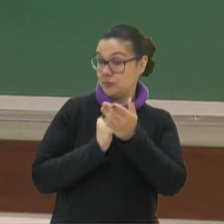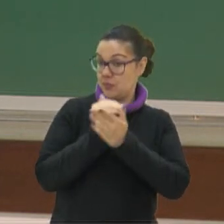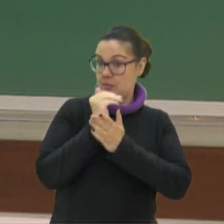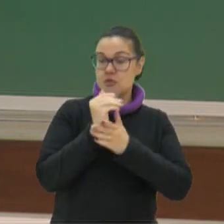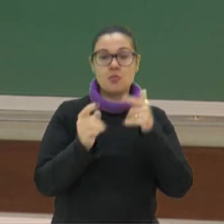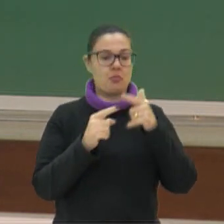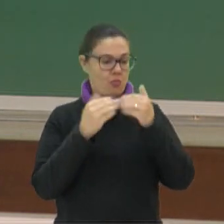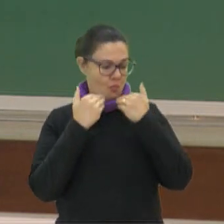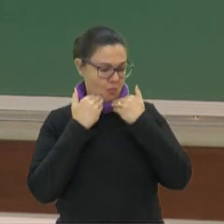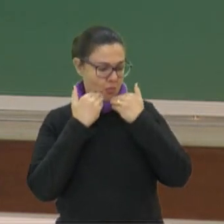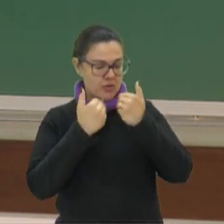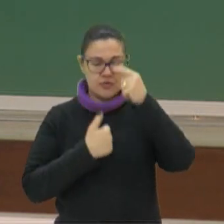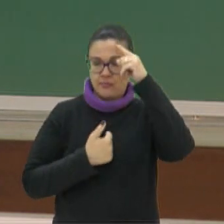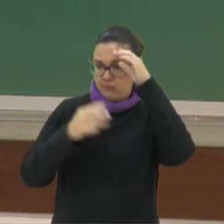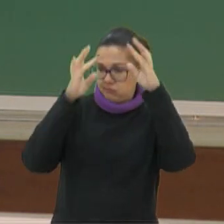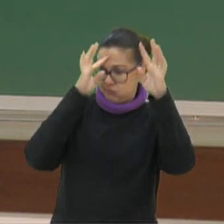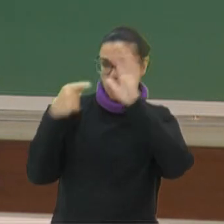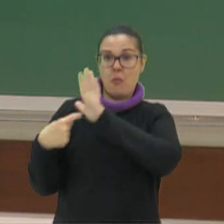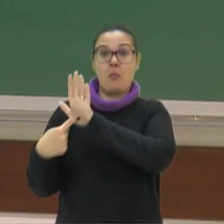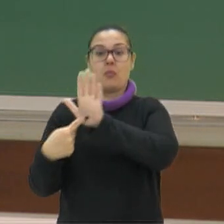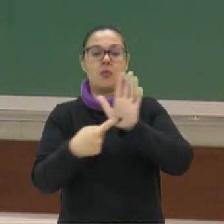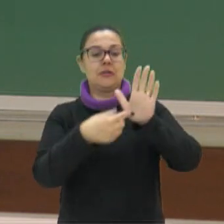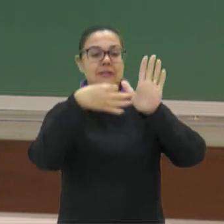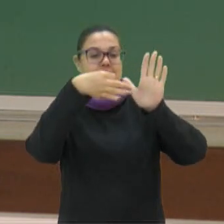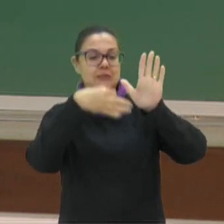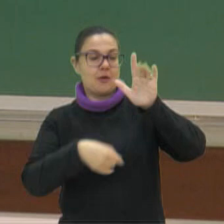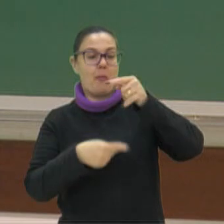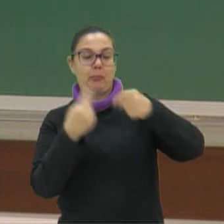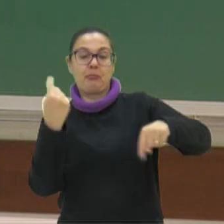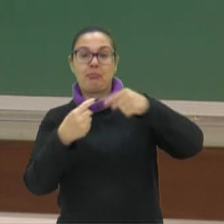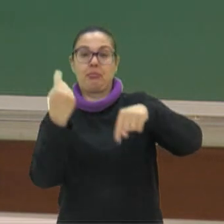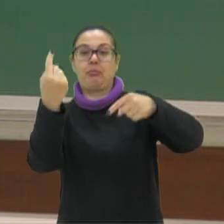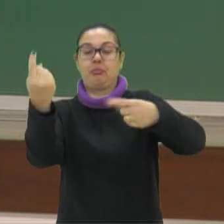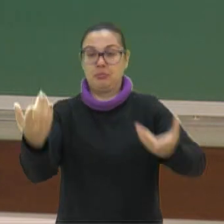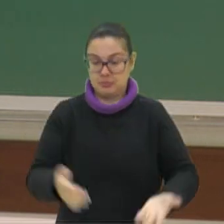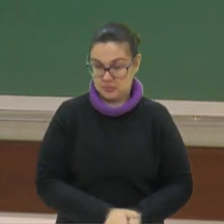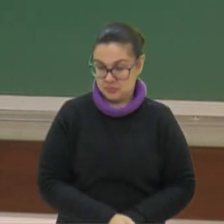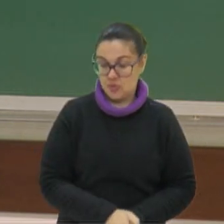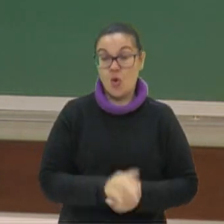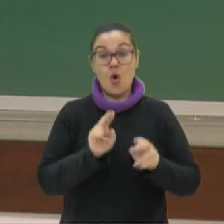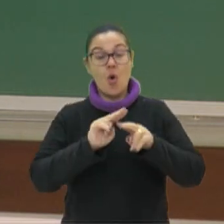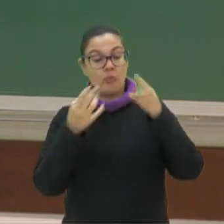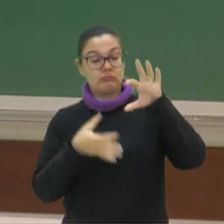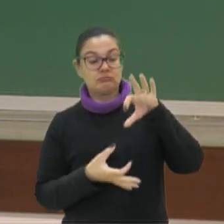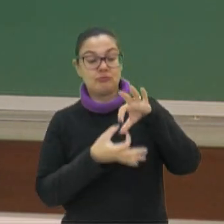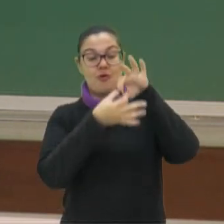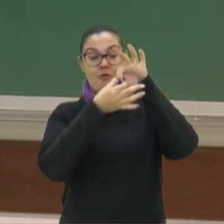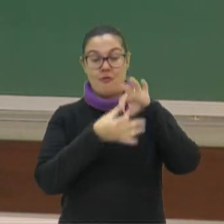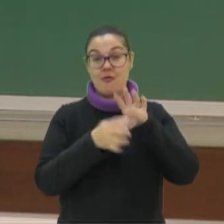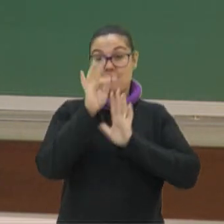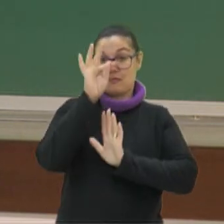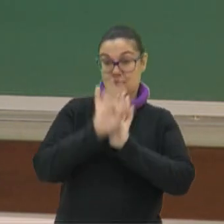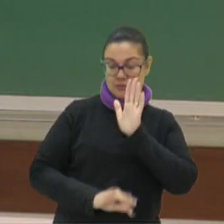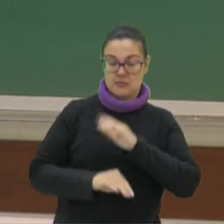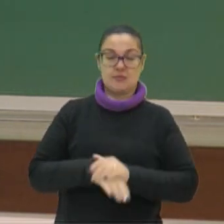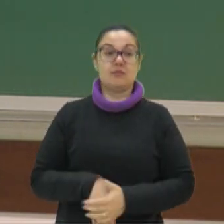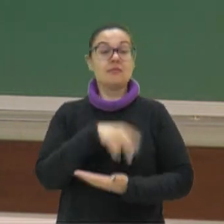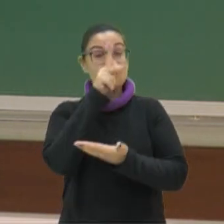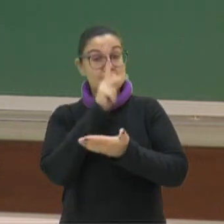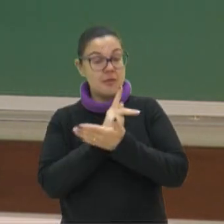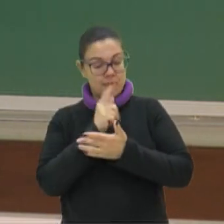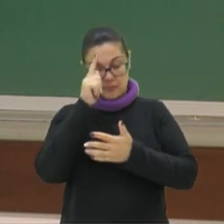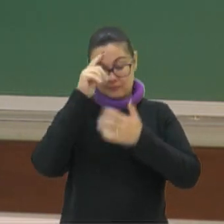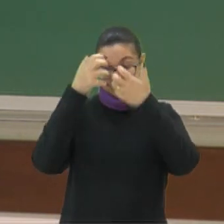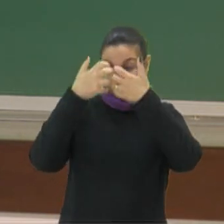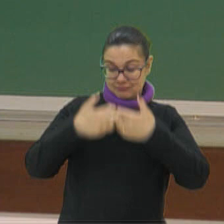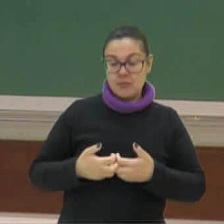Afinal, não adianta ter as ideias e apresentá-las de maneira incoerente ou ainda sem coesão textual. Pessoal, quando a gente pensa num texto,